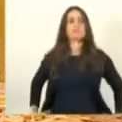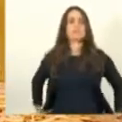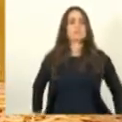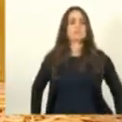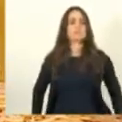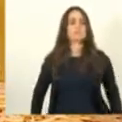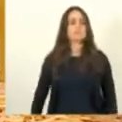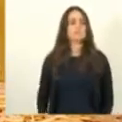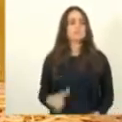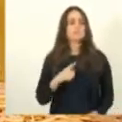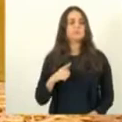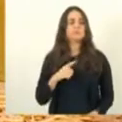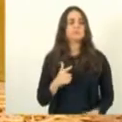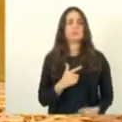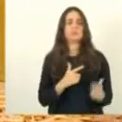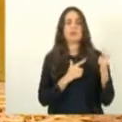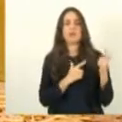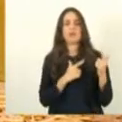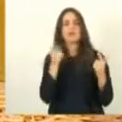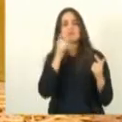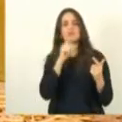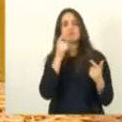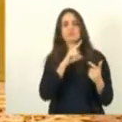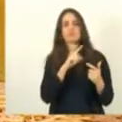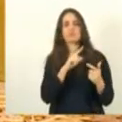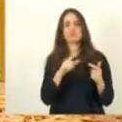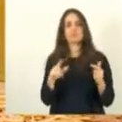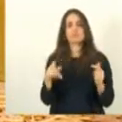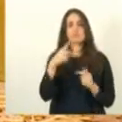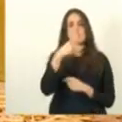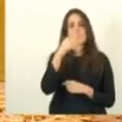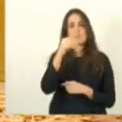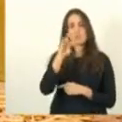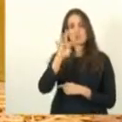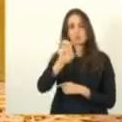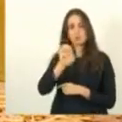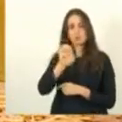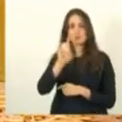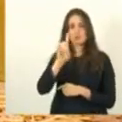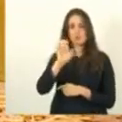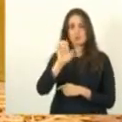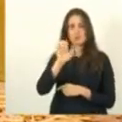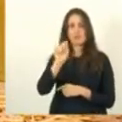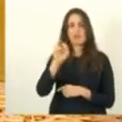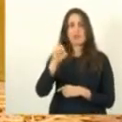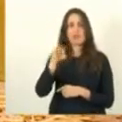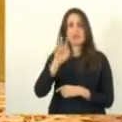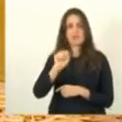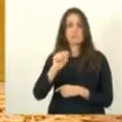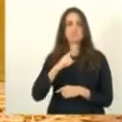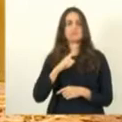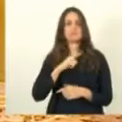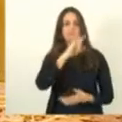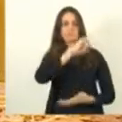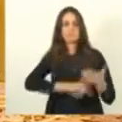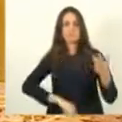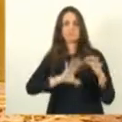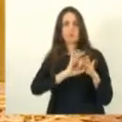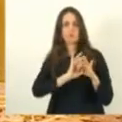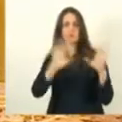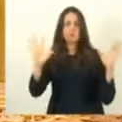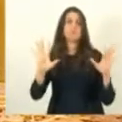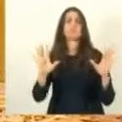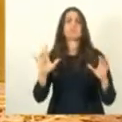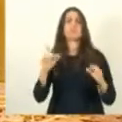portar arma, de modo que com essa emenda, vocês portar arma